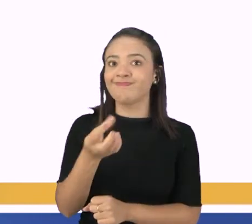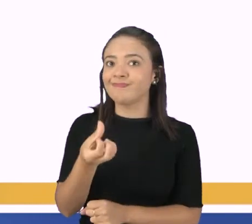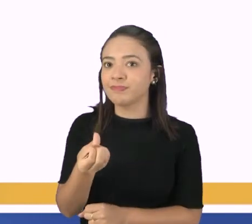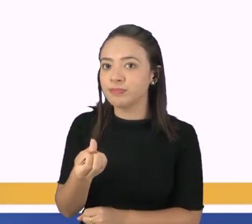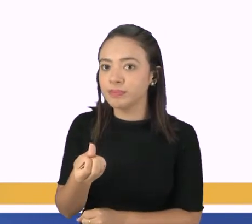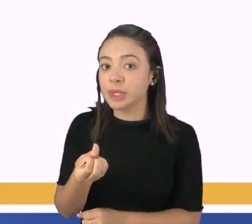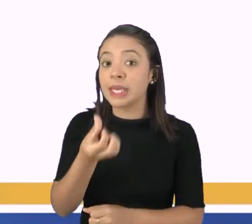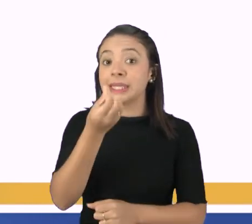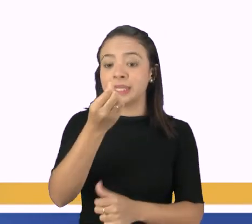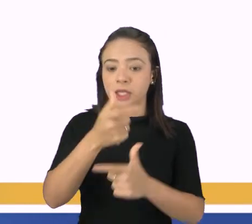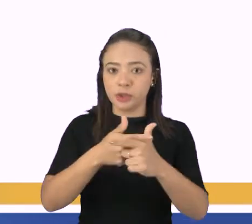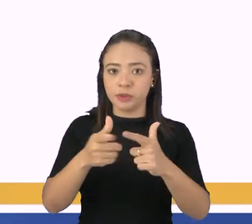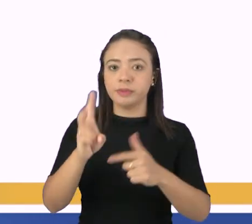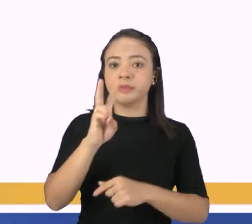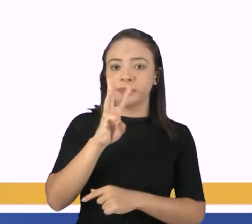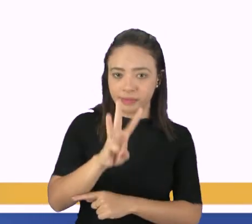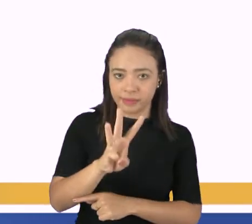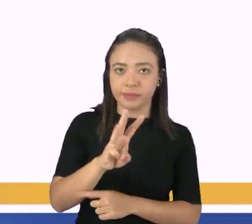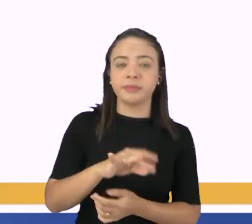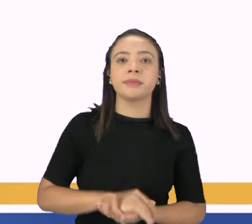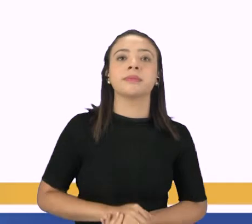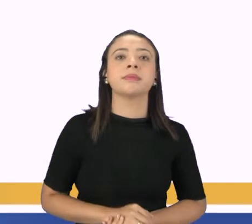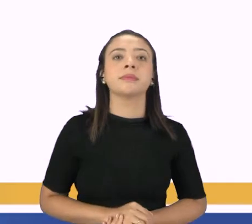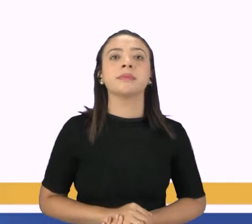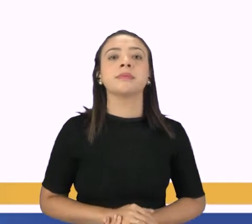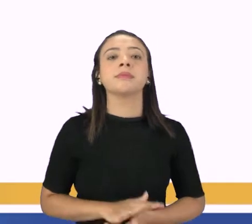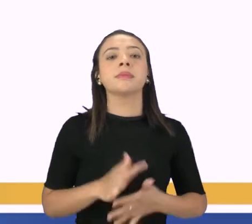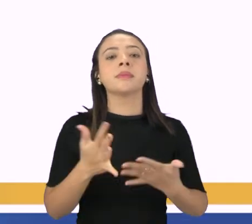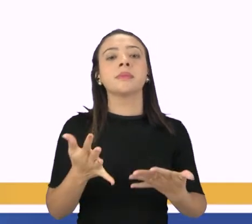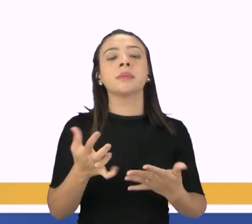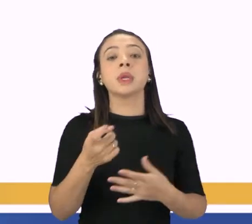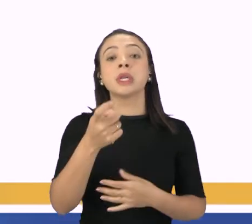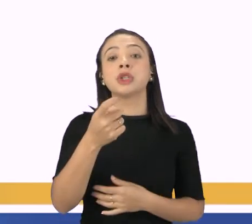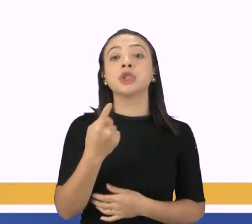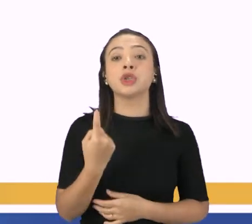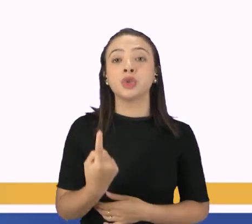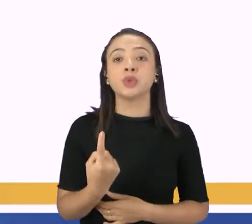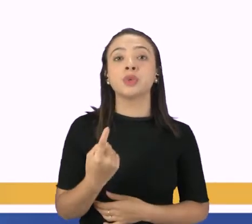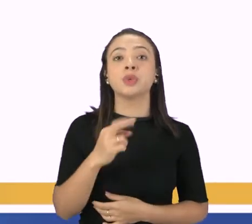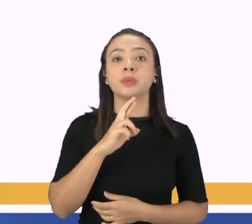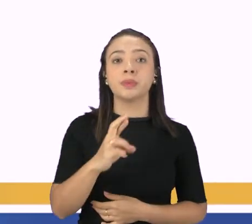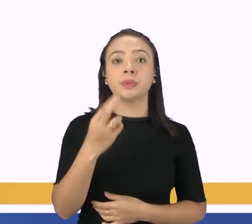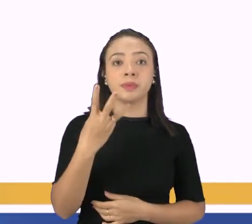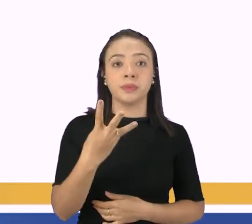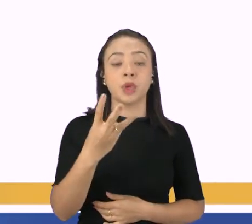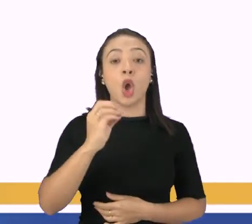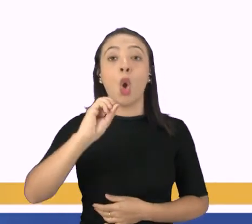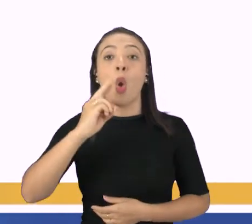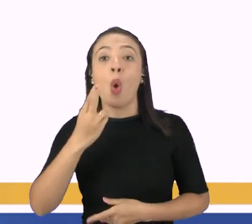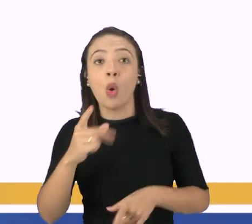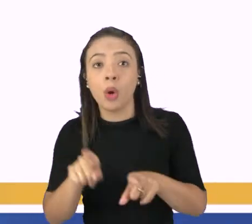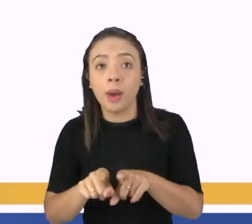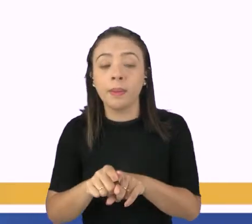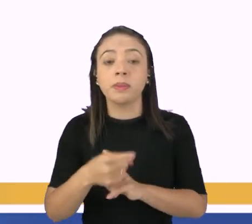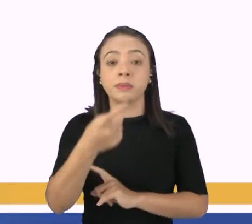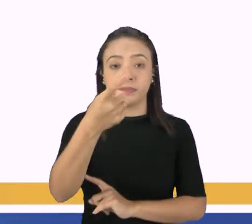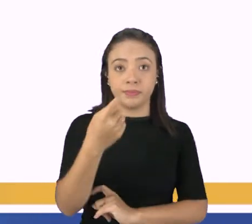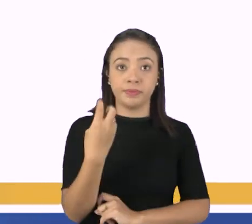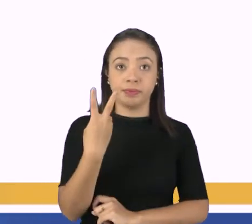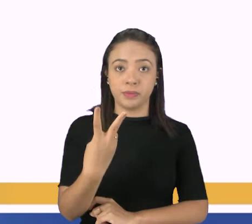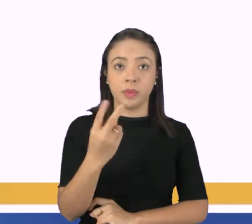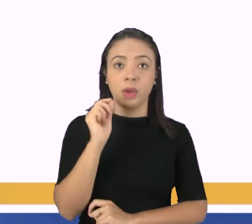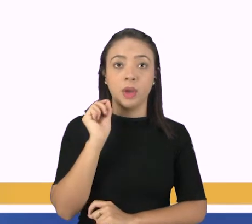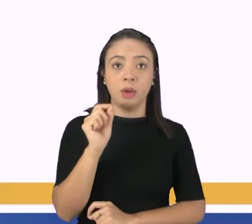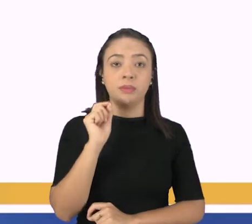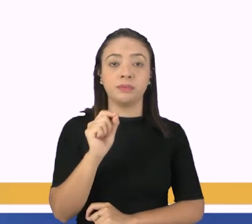6 dividido para 2 é 3. Então, quer dizer que o nosso x1 é igual a 3. Ou temos também o x2, né?